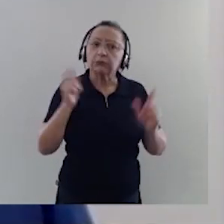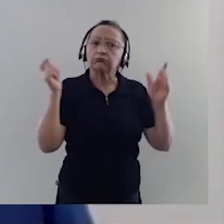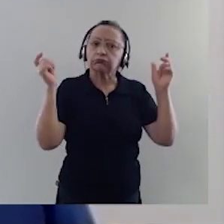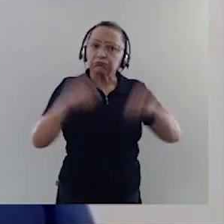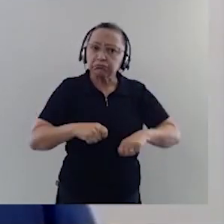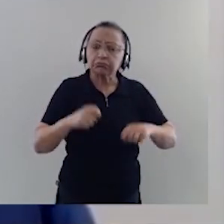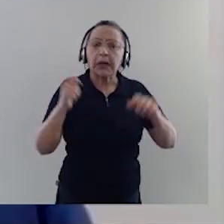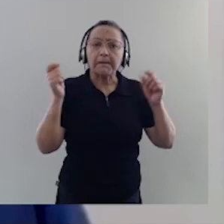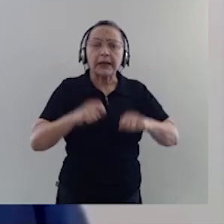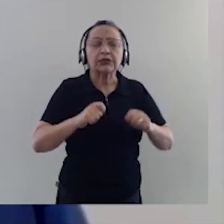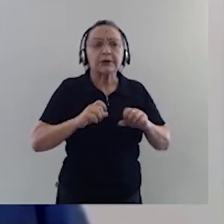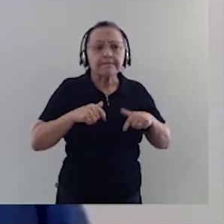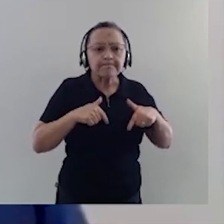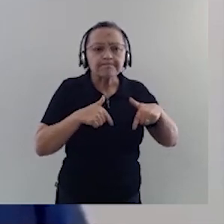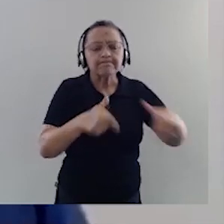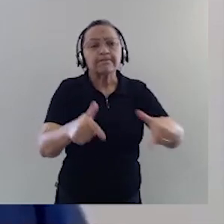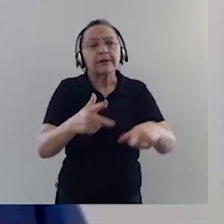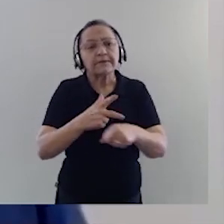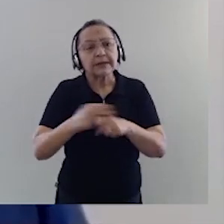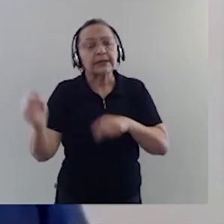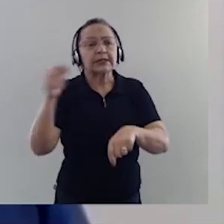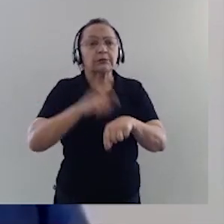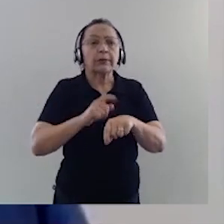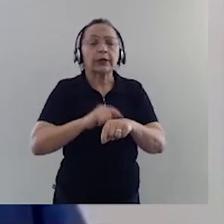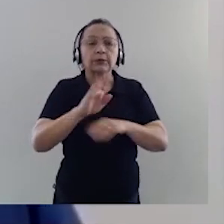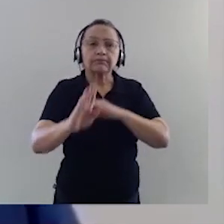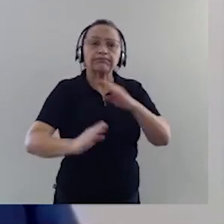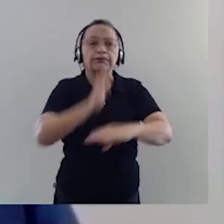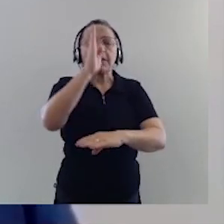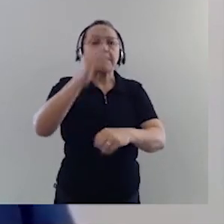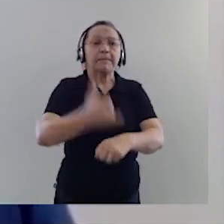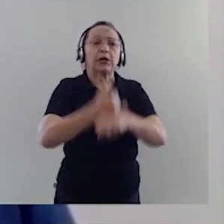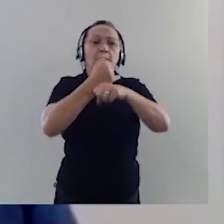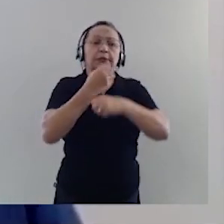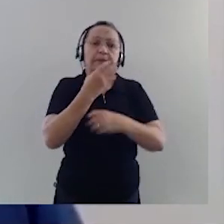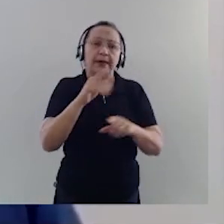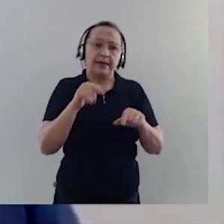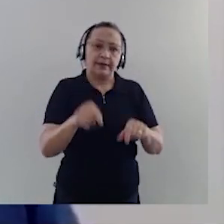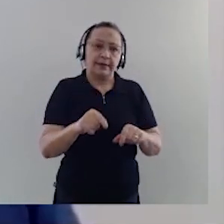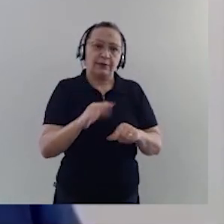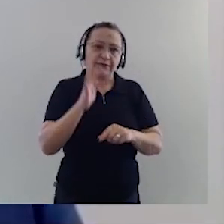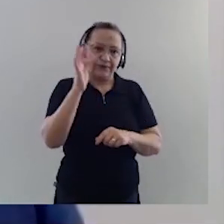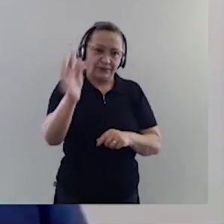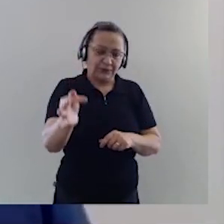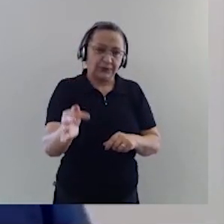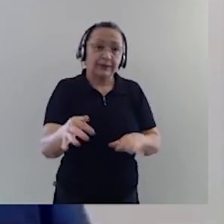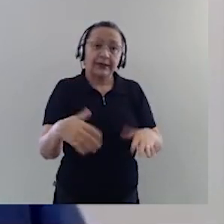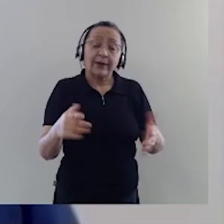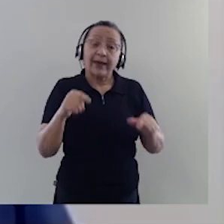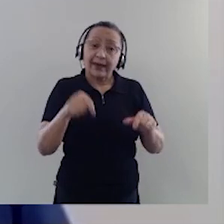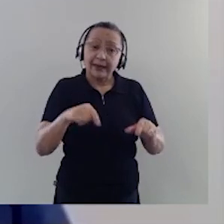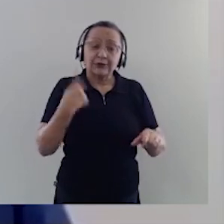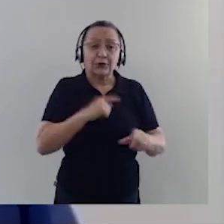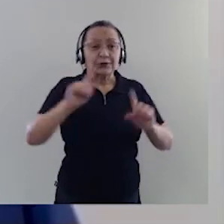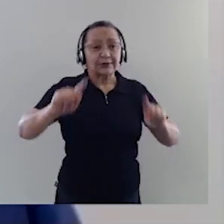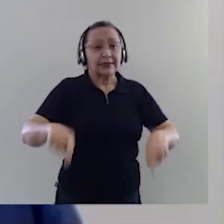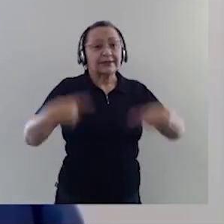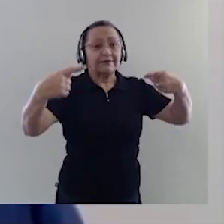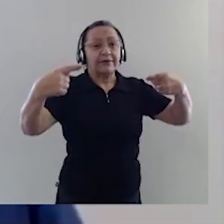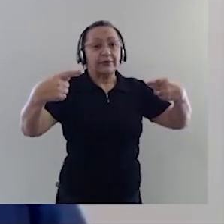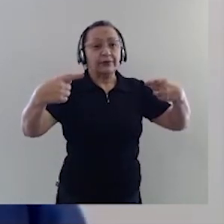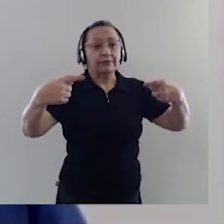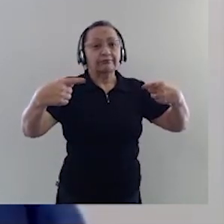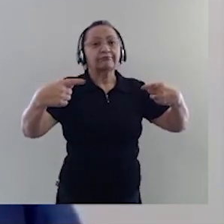esse momento e sairmos melhores e bem dele. E é esse o nosso desafio,